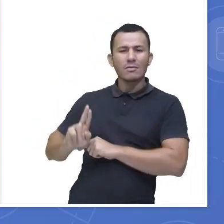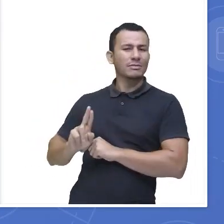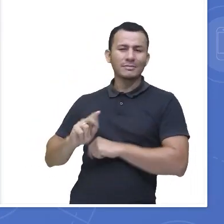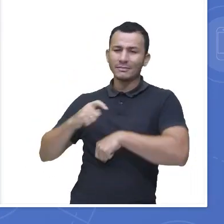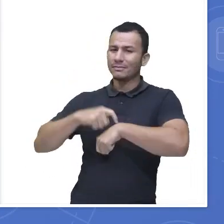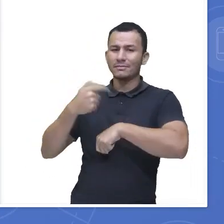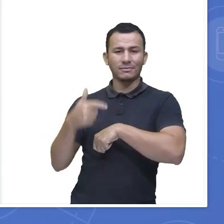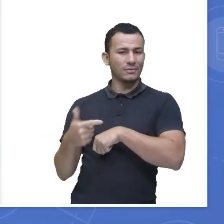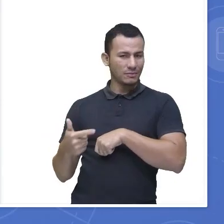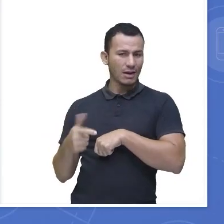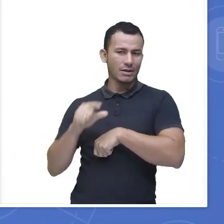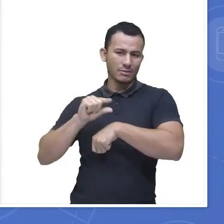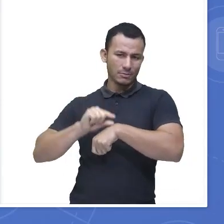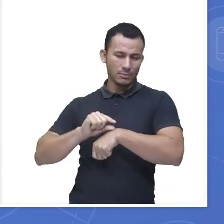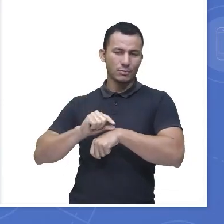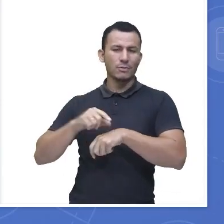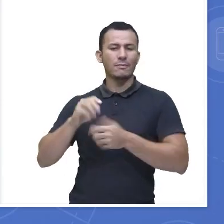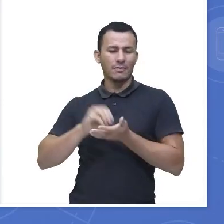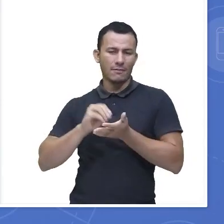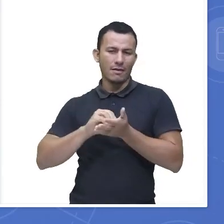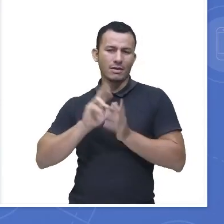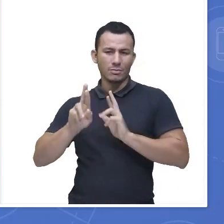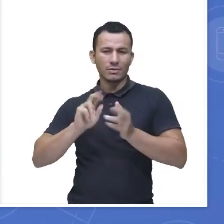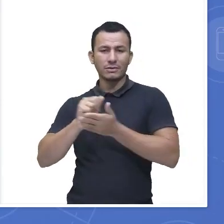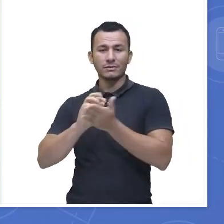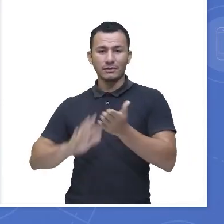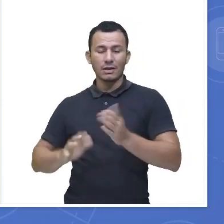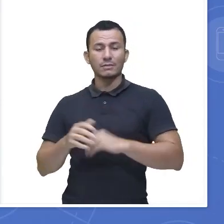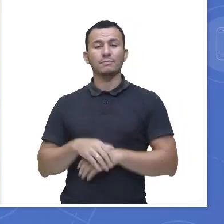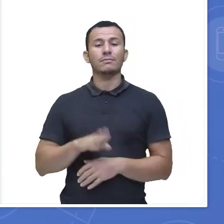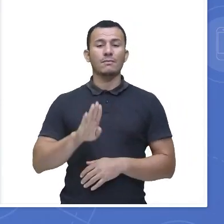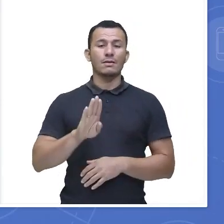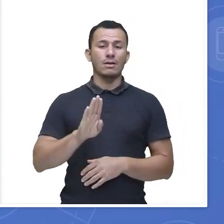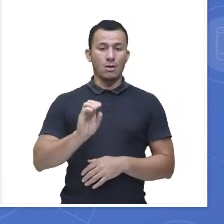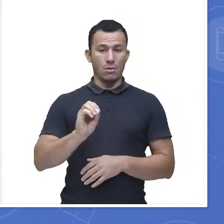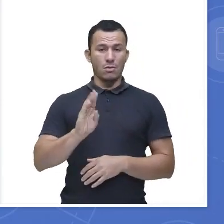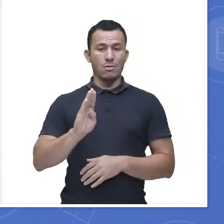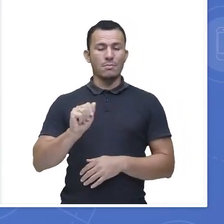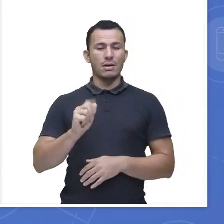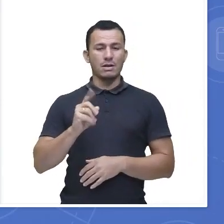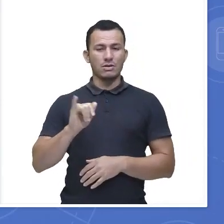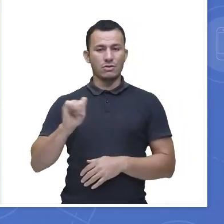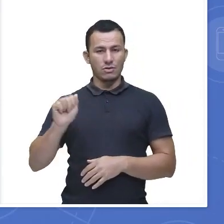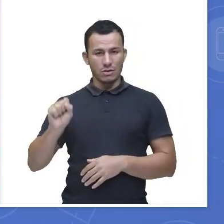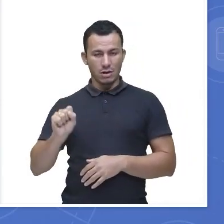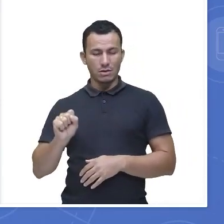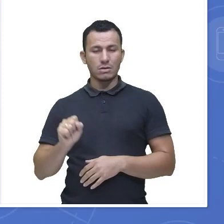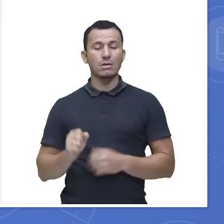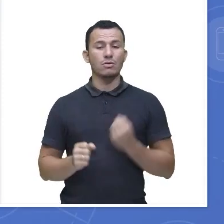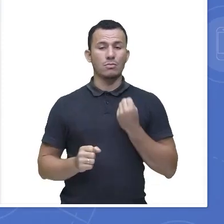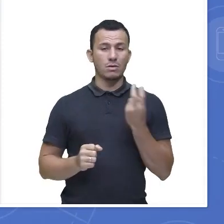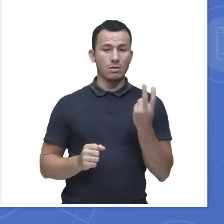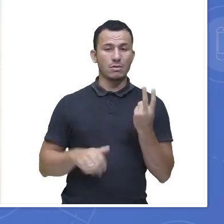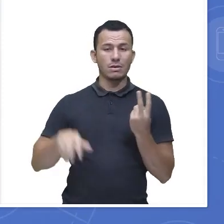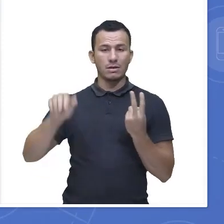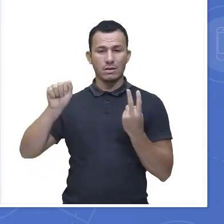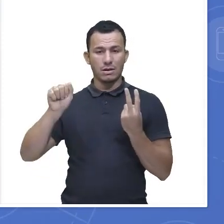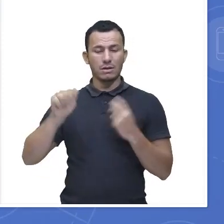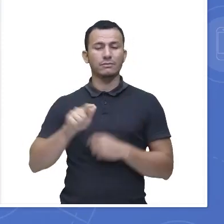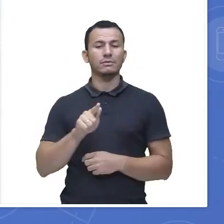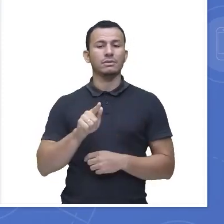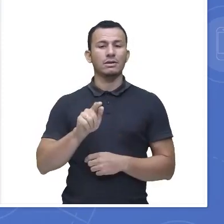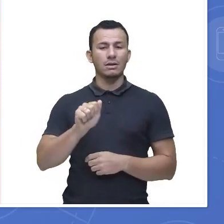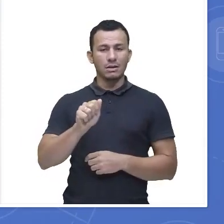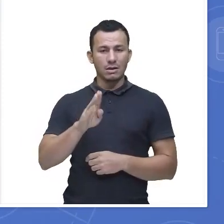todos, né, porque temos um tempinho para responder as questões. Obadias, que está dizendo aí que a questão 2 é a letra A. O